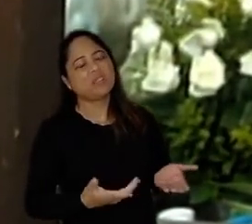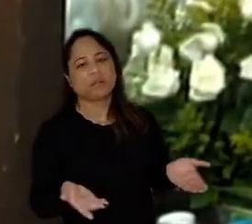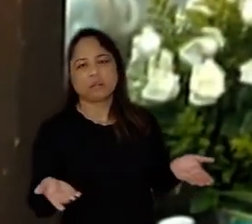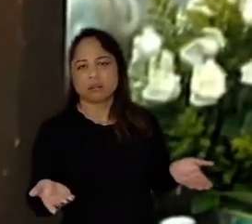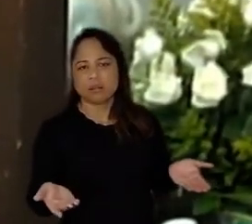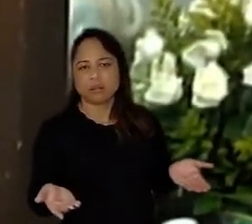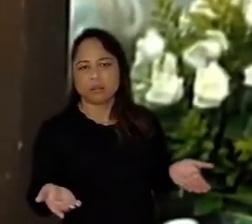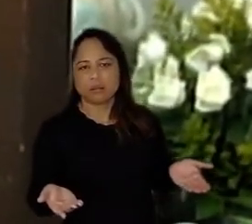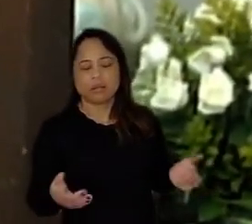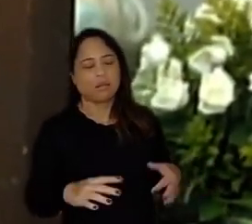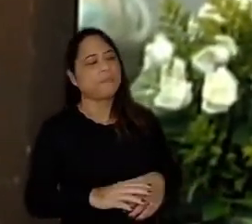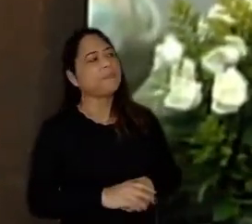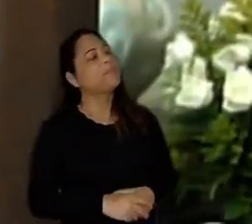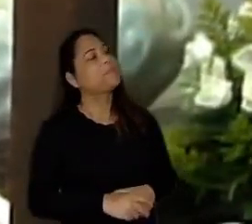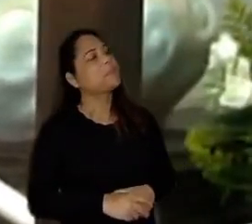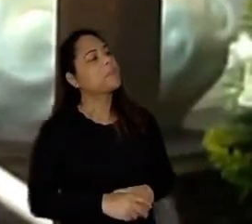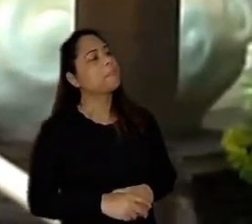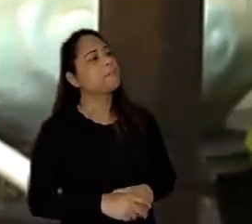pandemia, eu estou dando um exemplo.